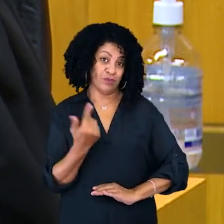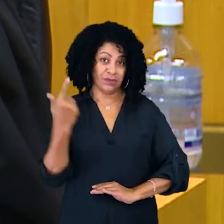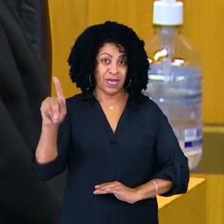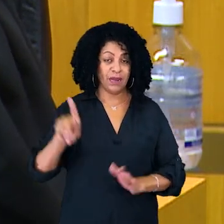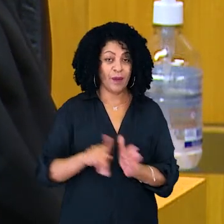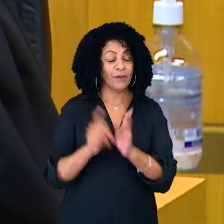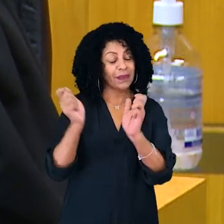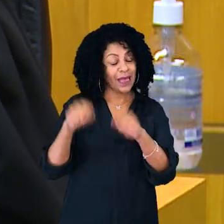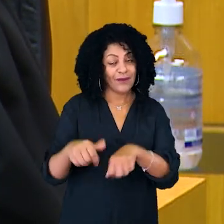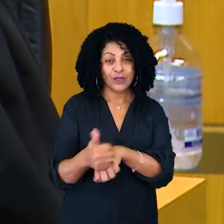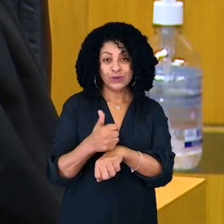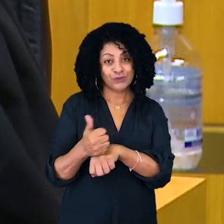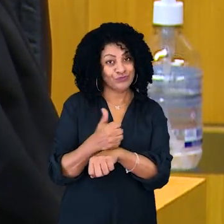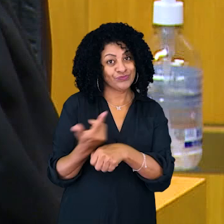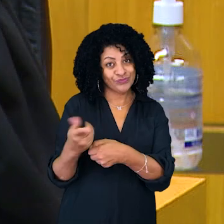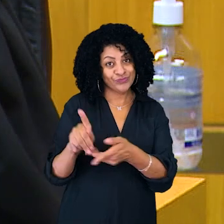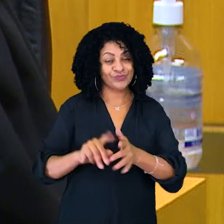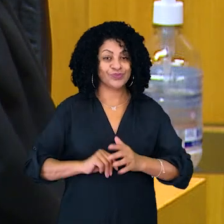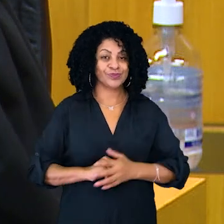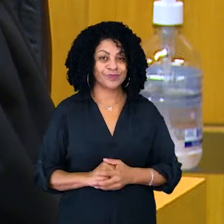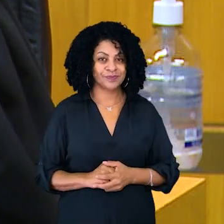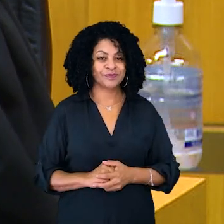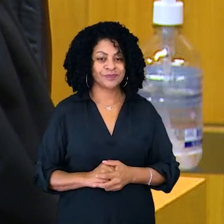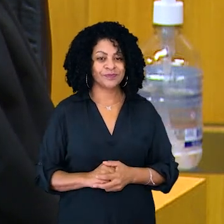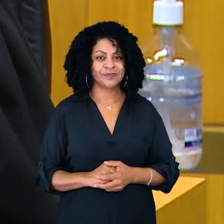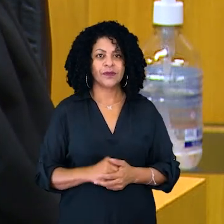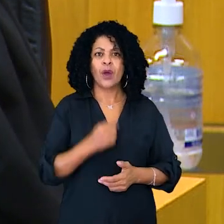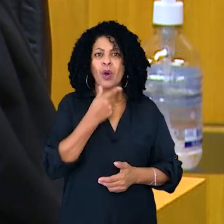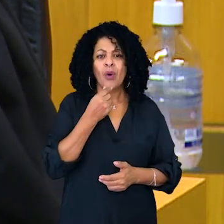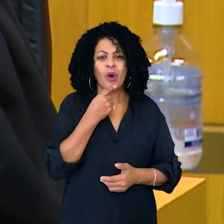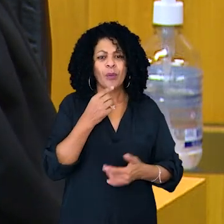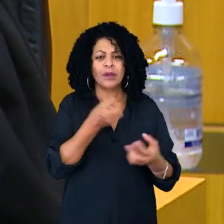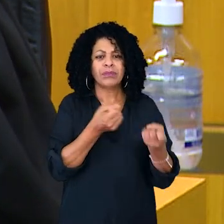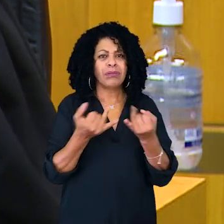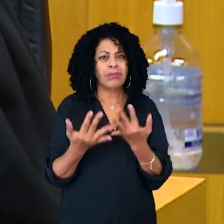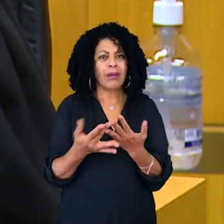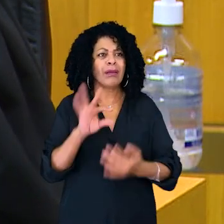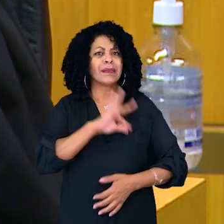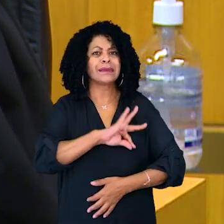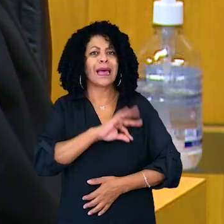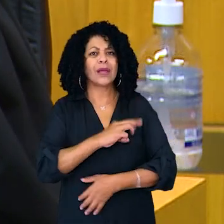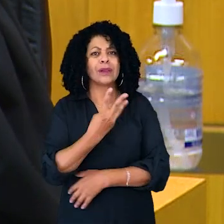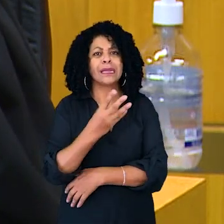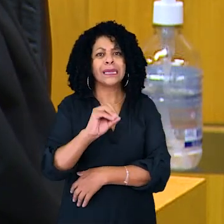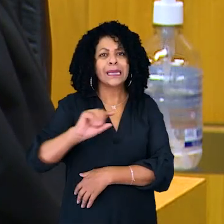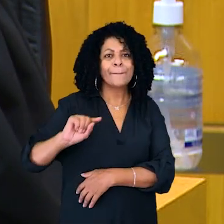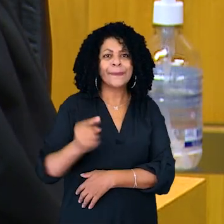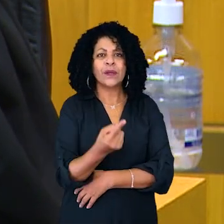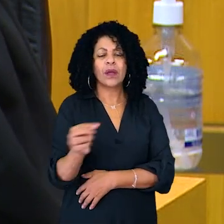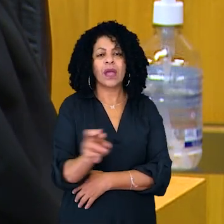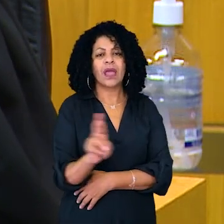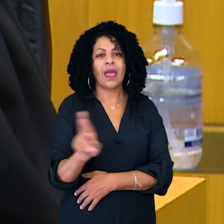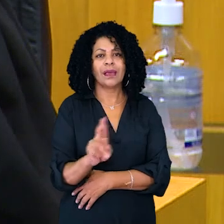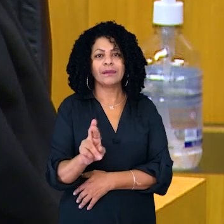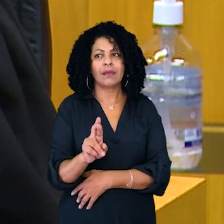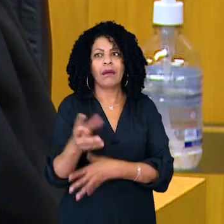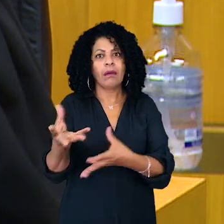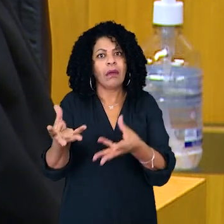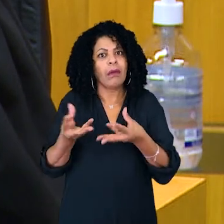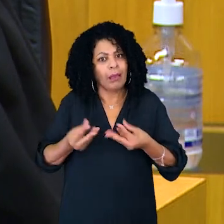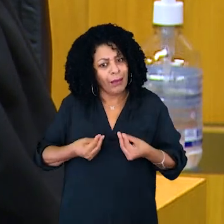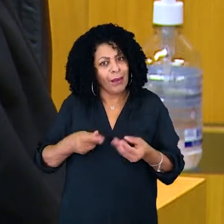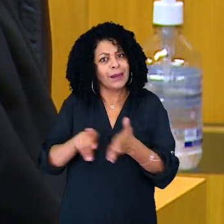valores que o profissional recebeu na rescisão contratual. O reclamante declarou perceber salário de R$30 mil e recebeu